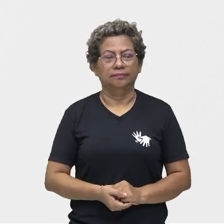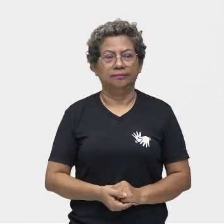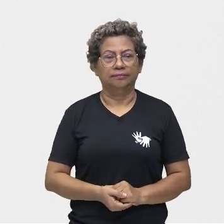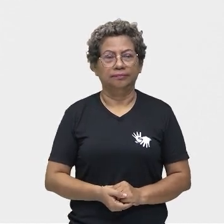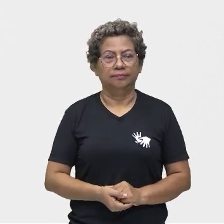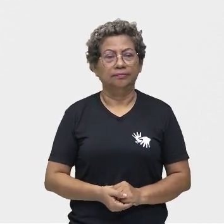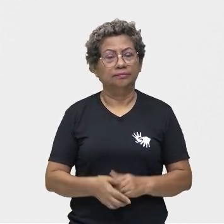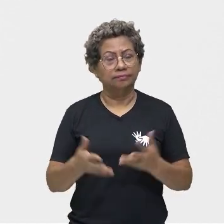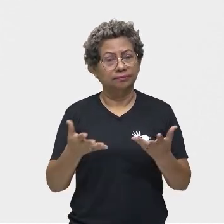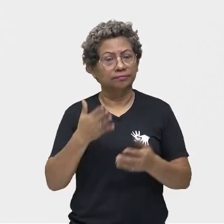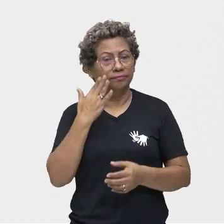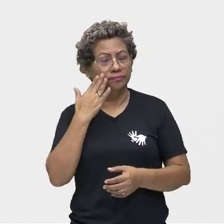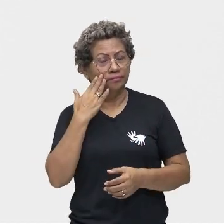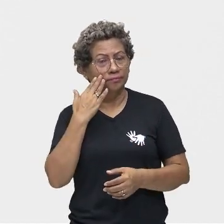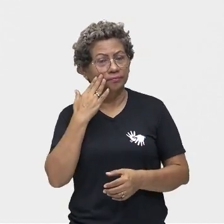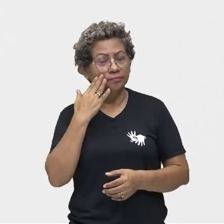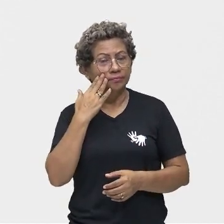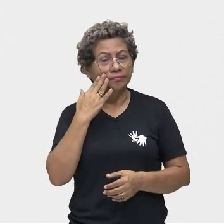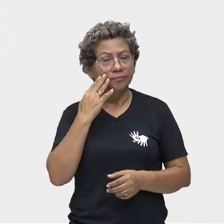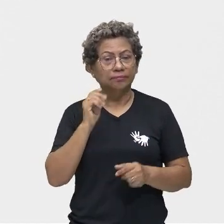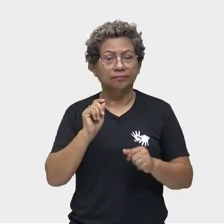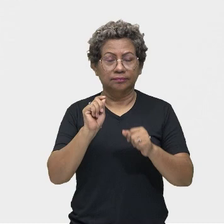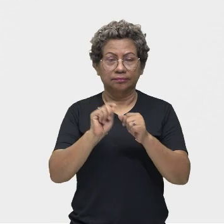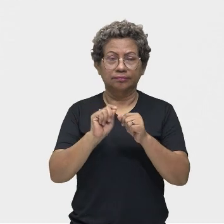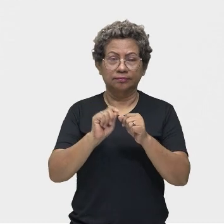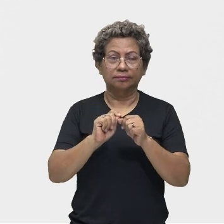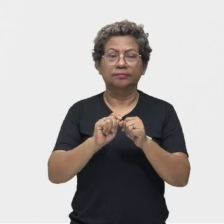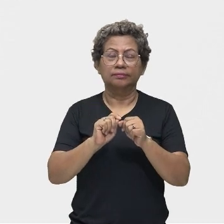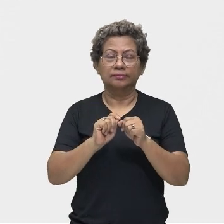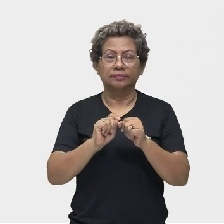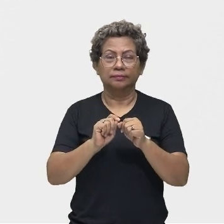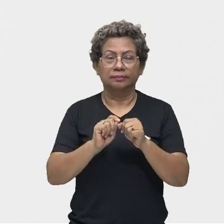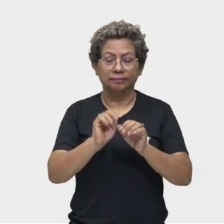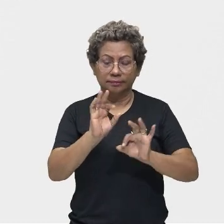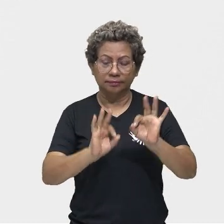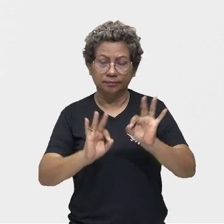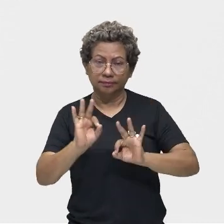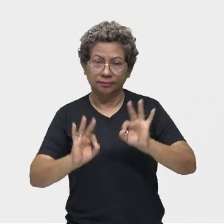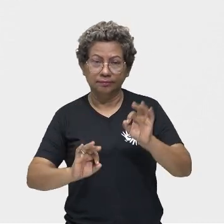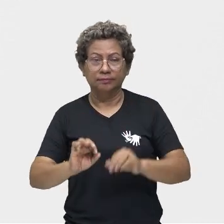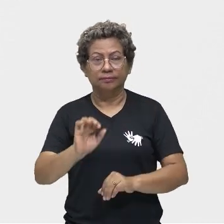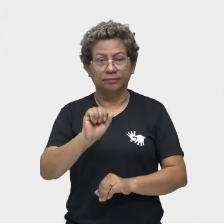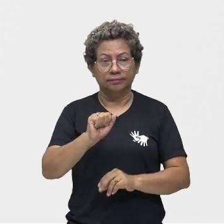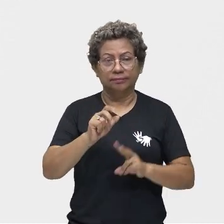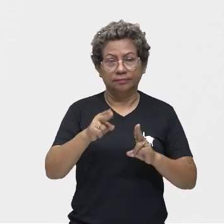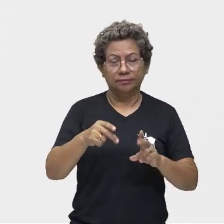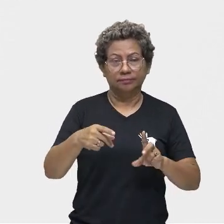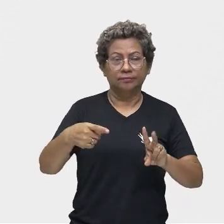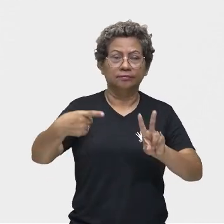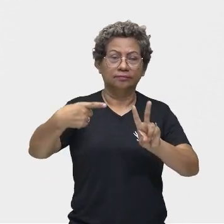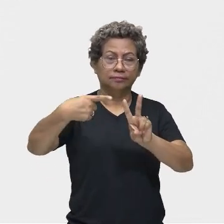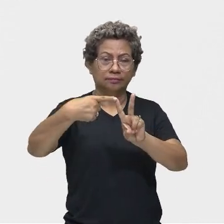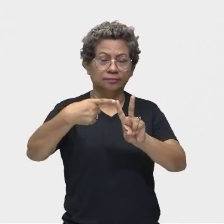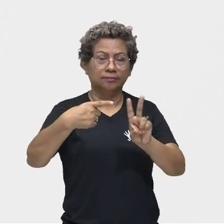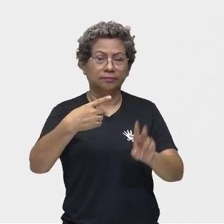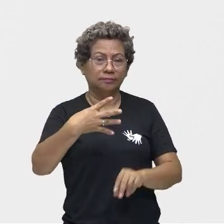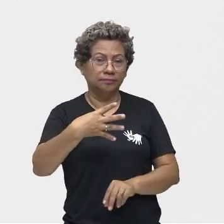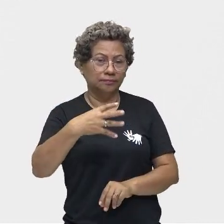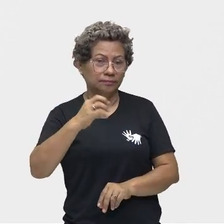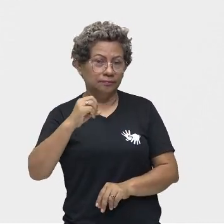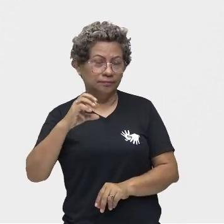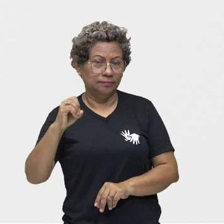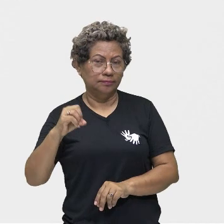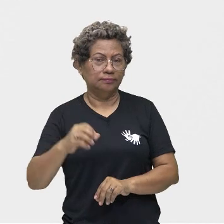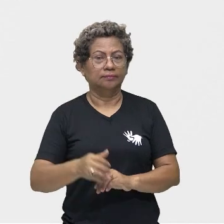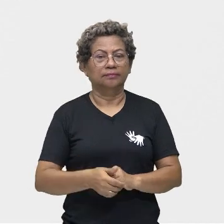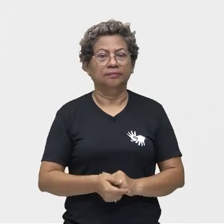Aí, no caso, a gente pega e determina a raiz quadrada de 400, A vai ser igual a raiz quadrada de 400.